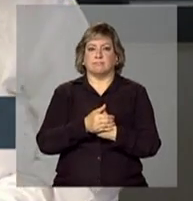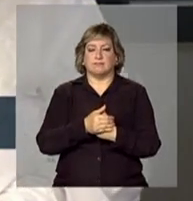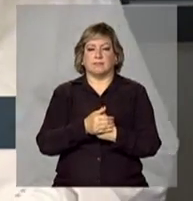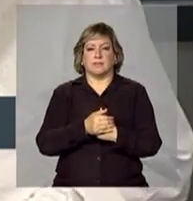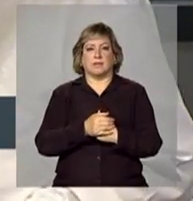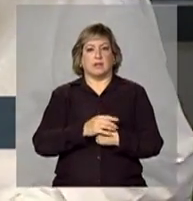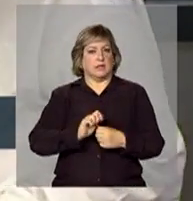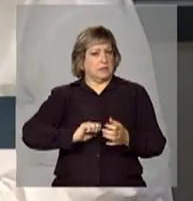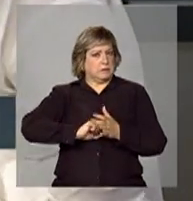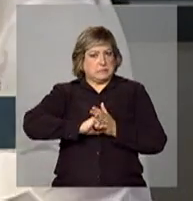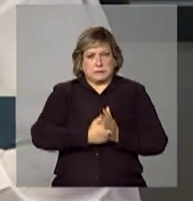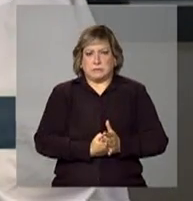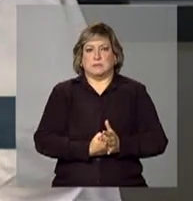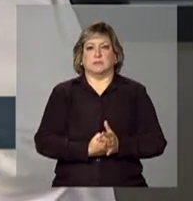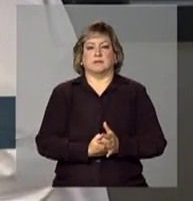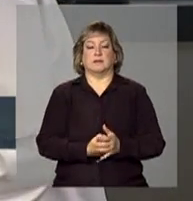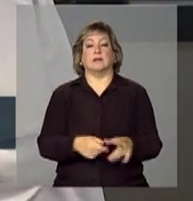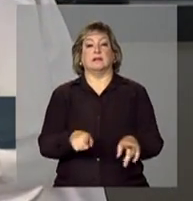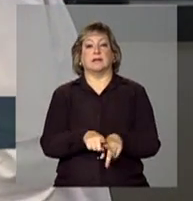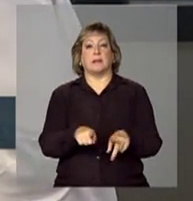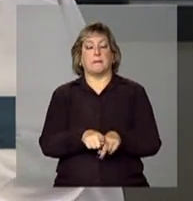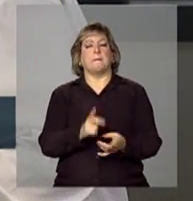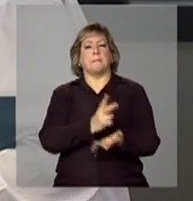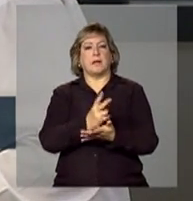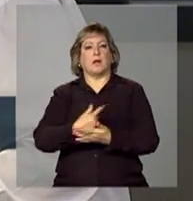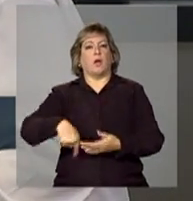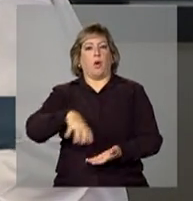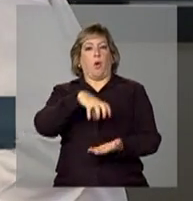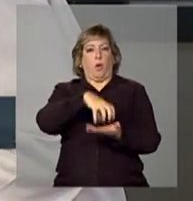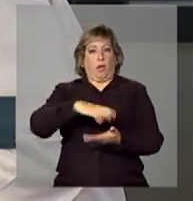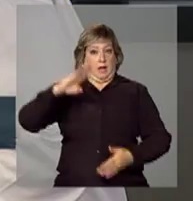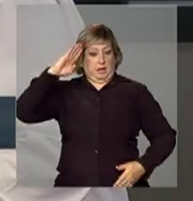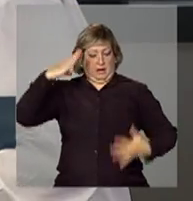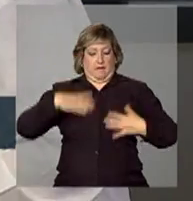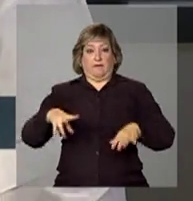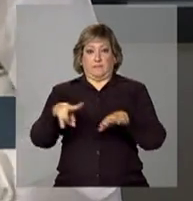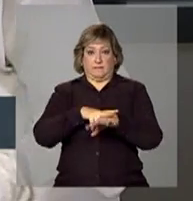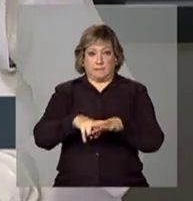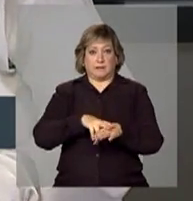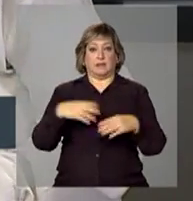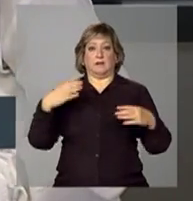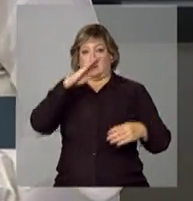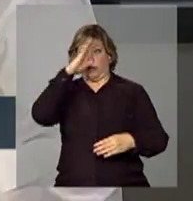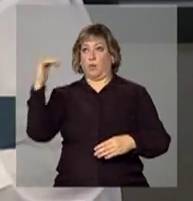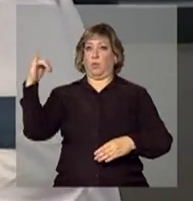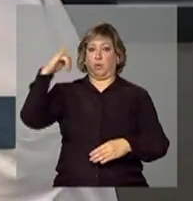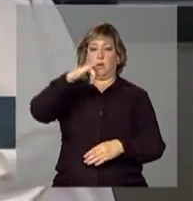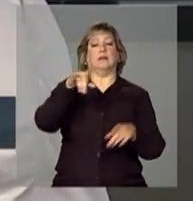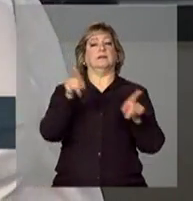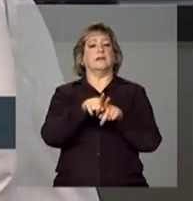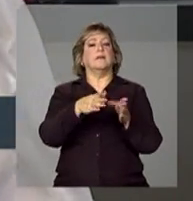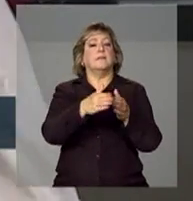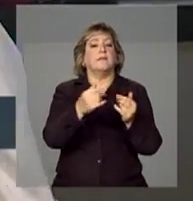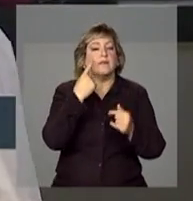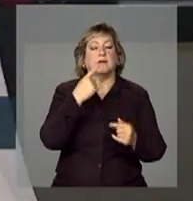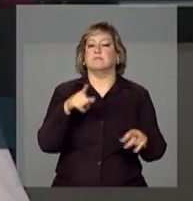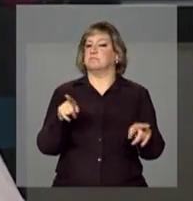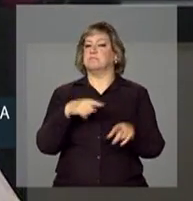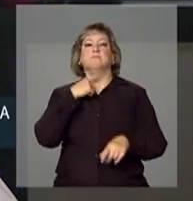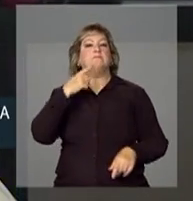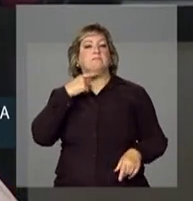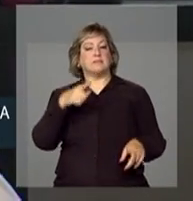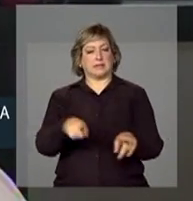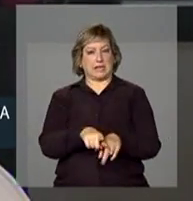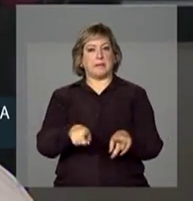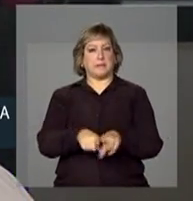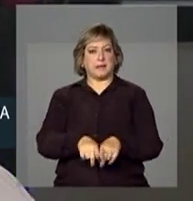últimas consequências. E mesmo as cúpulas do Exército e da Aeronáutica tinham dificuldade em saber das ações do CENIMAR. Eu